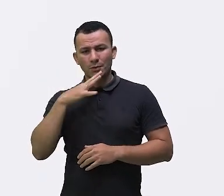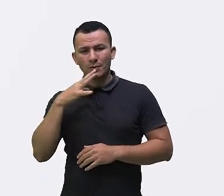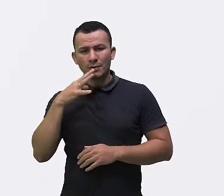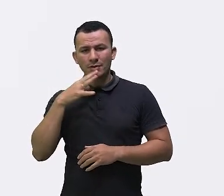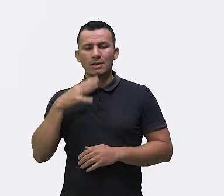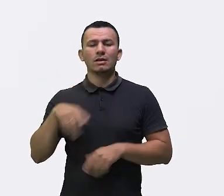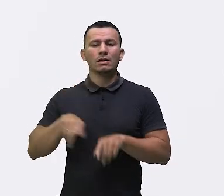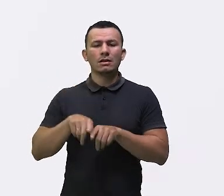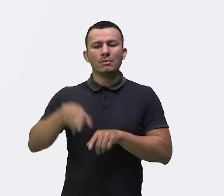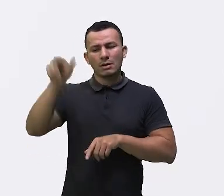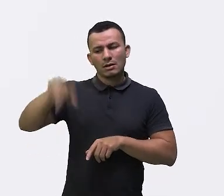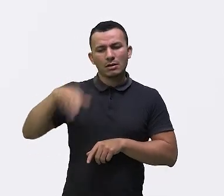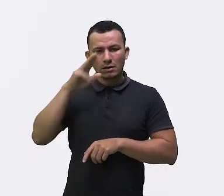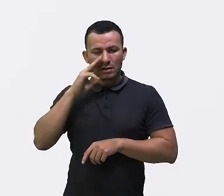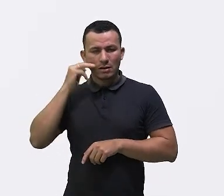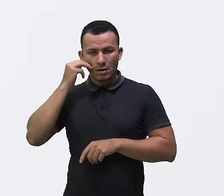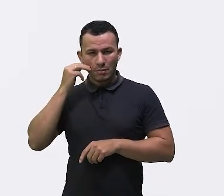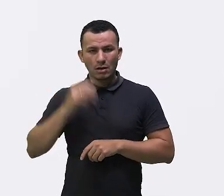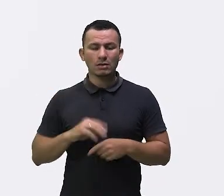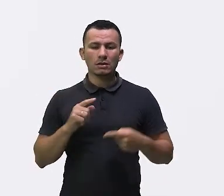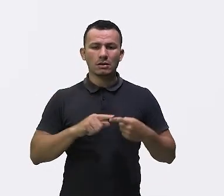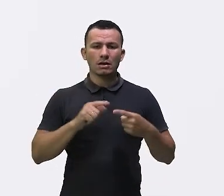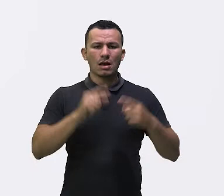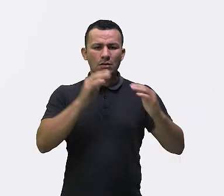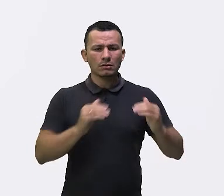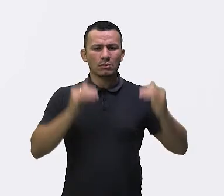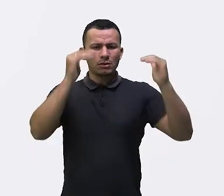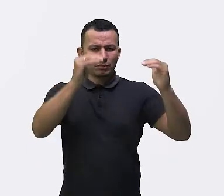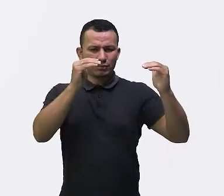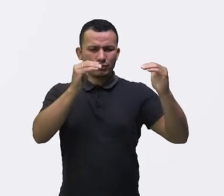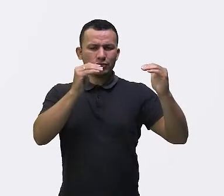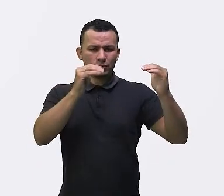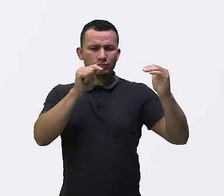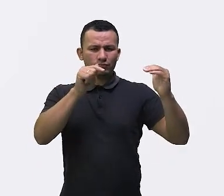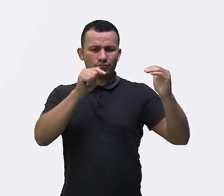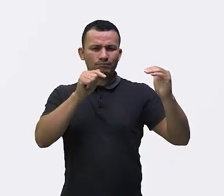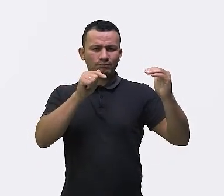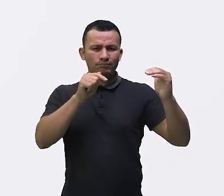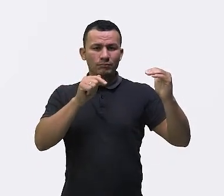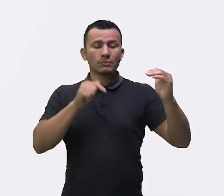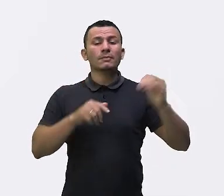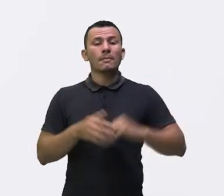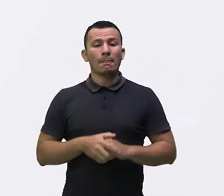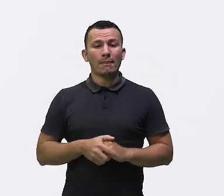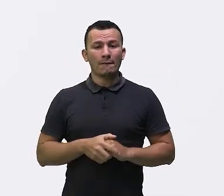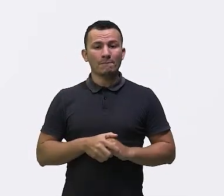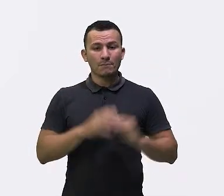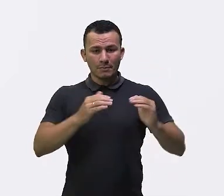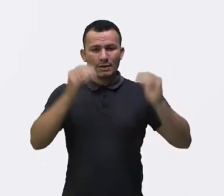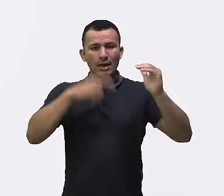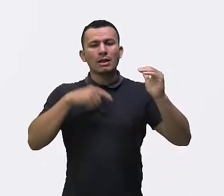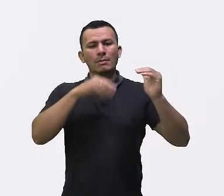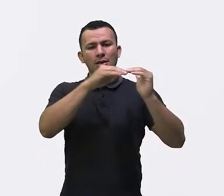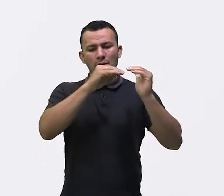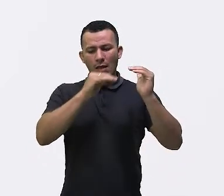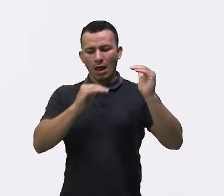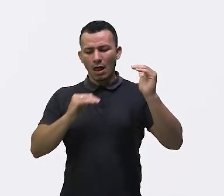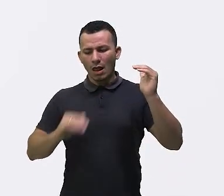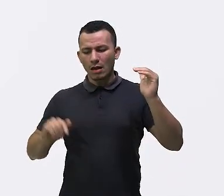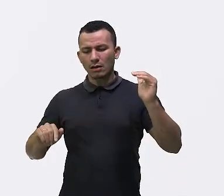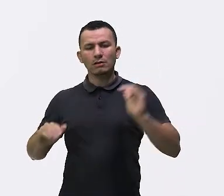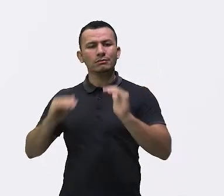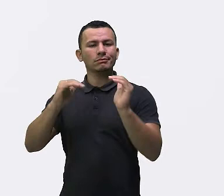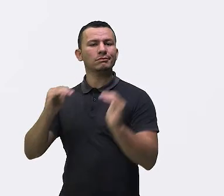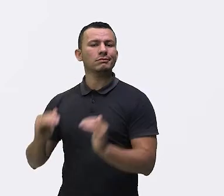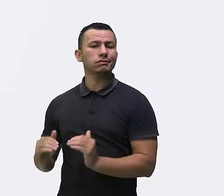de Karl Marx, que é a infraestrutura, a parte de baixo, e a superestrutura, que seria